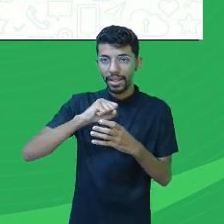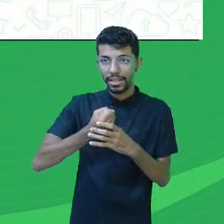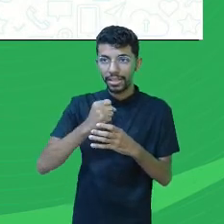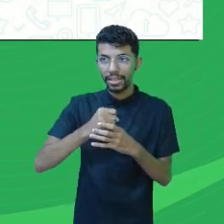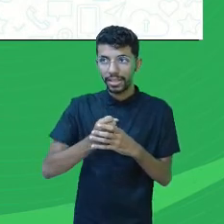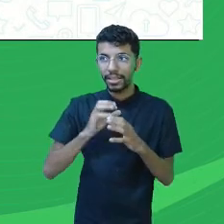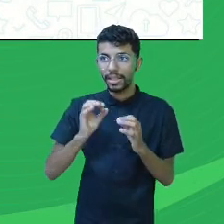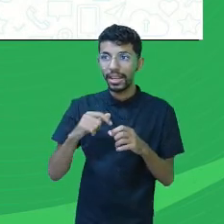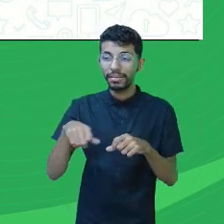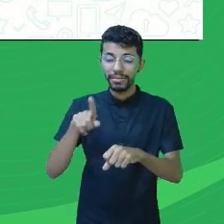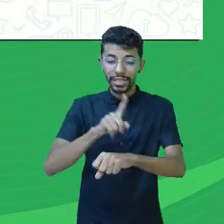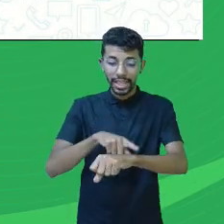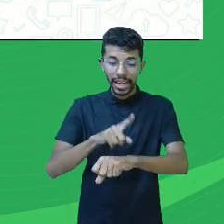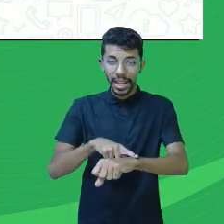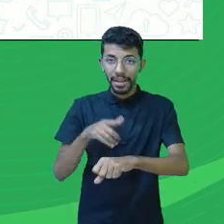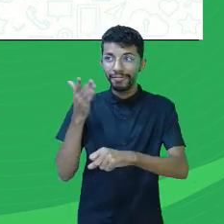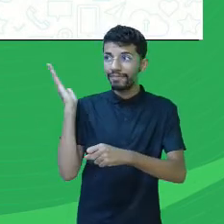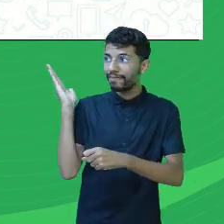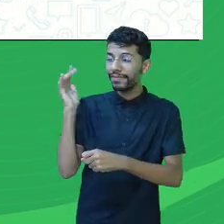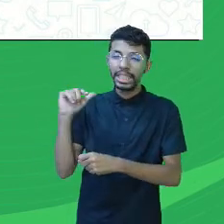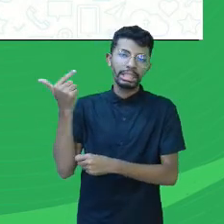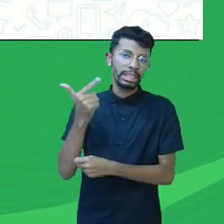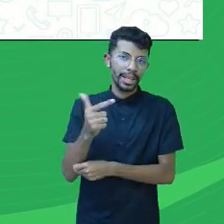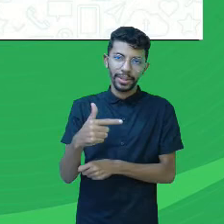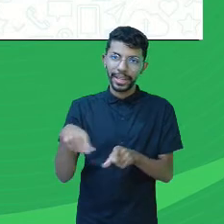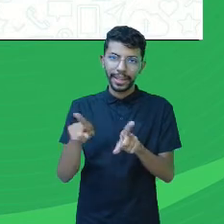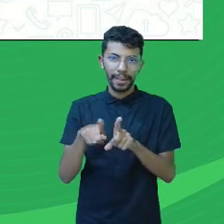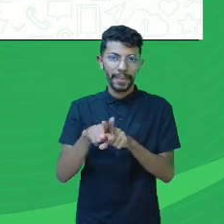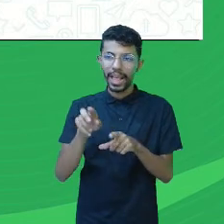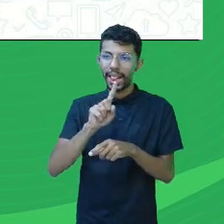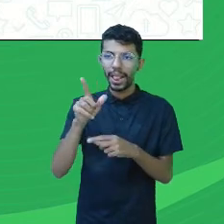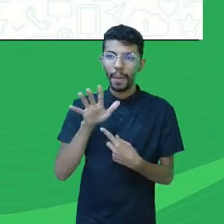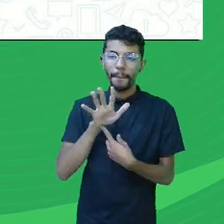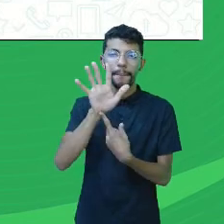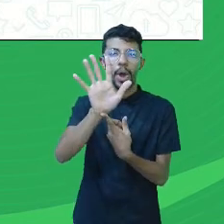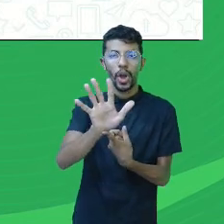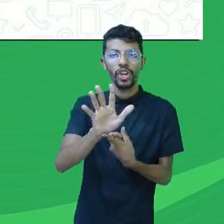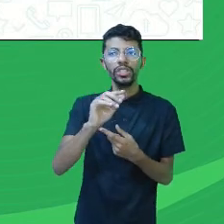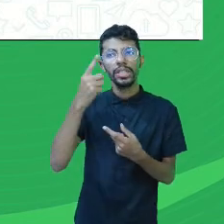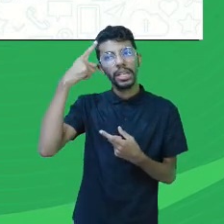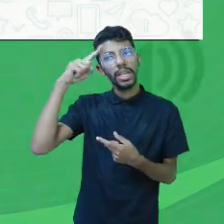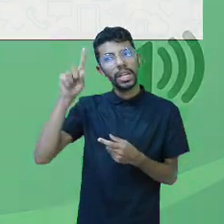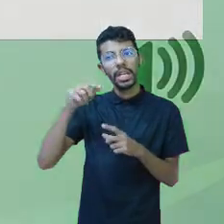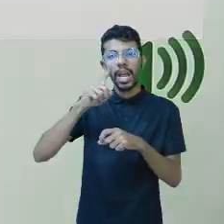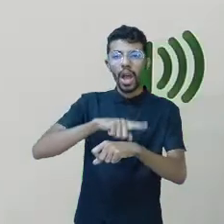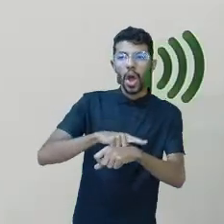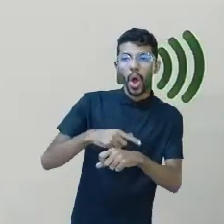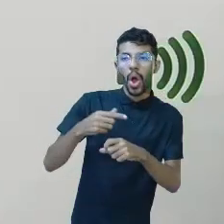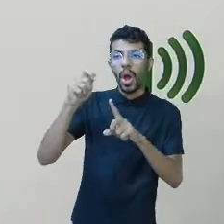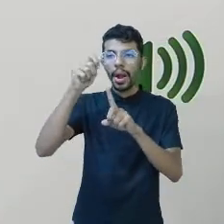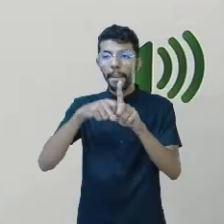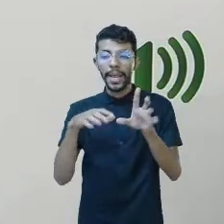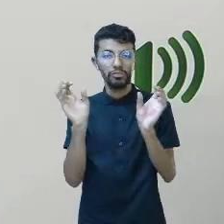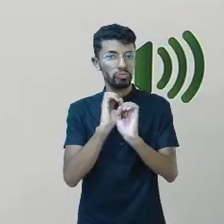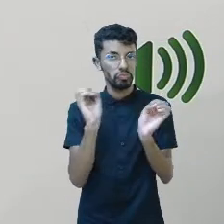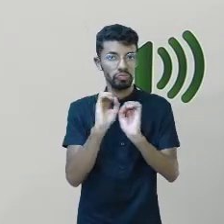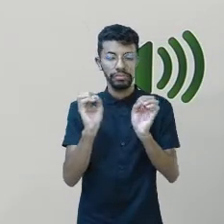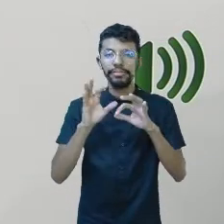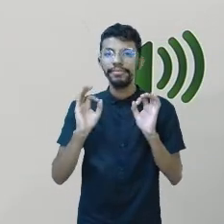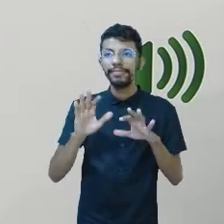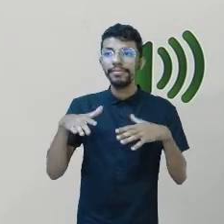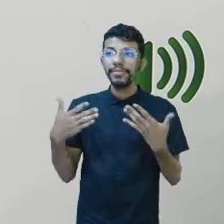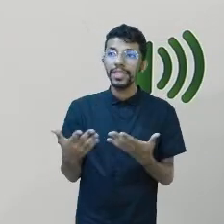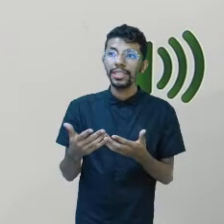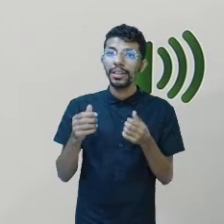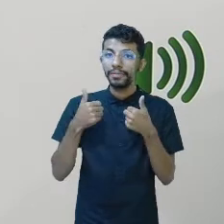fator tempo aí também não é descrito, né? Não informa dia, hora, mês, nada disso, tá certo? Espero que vocês